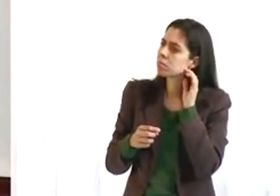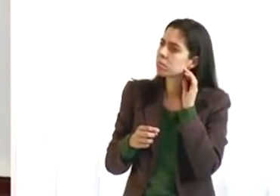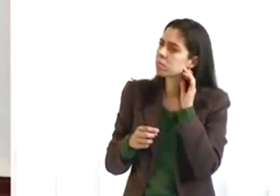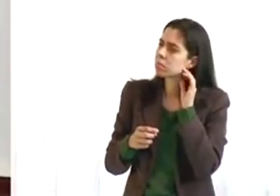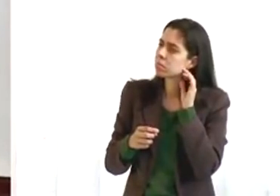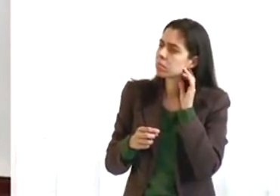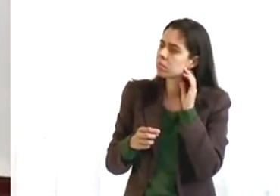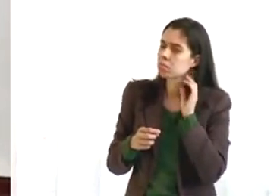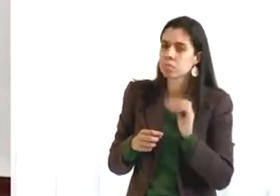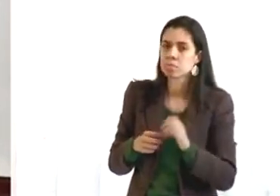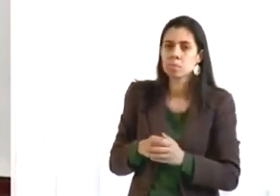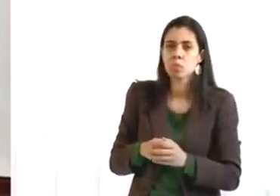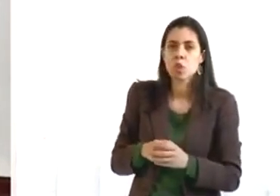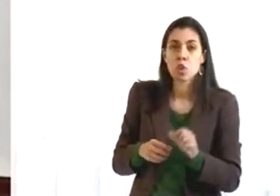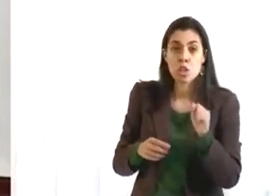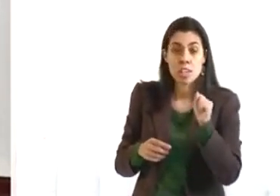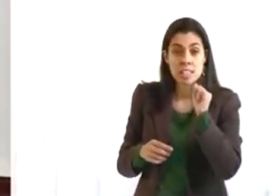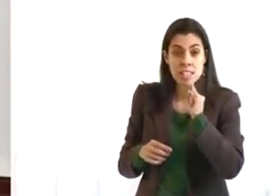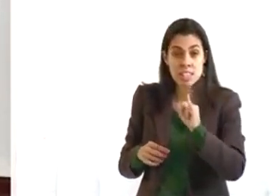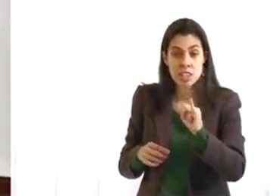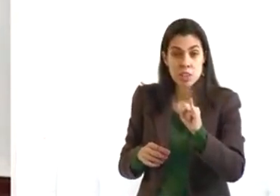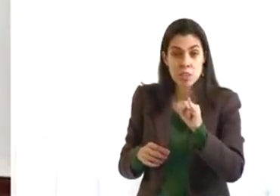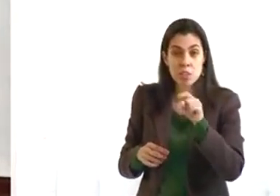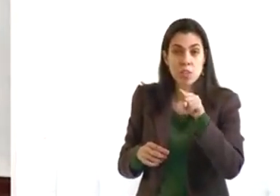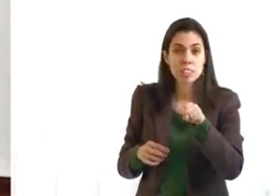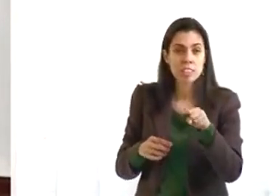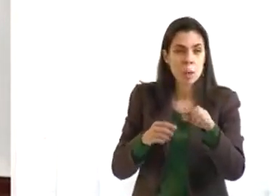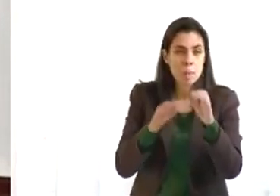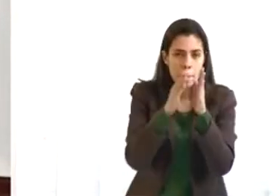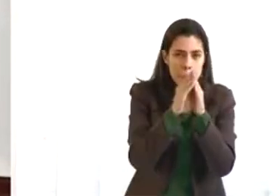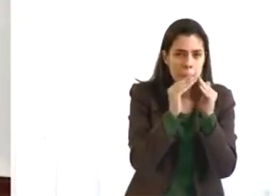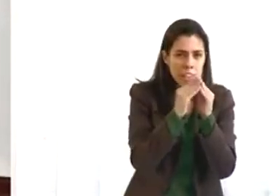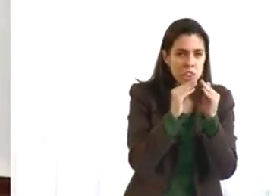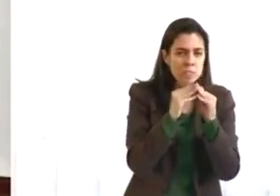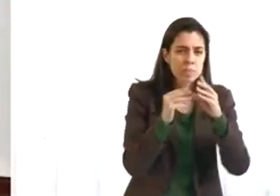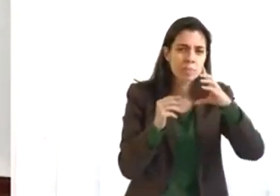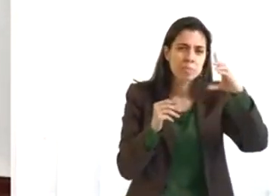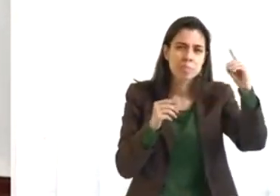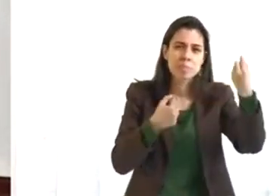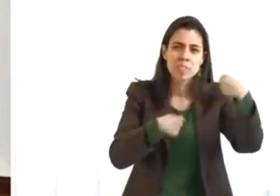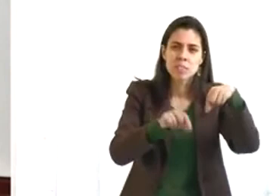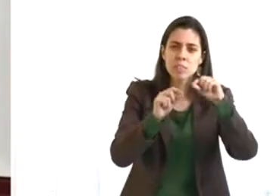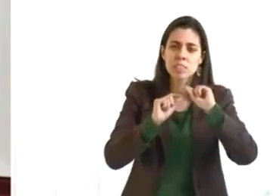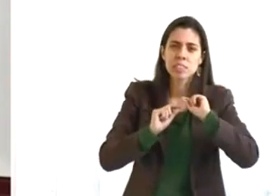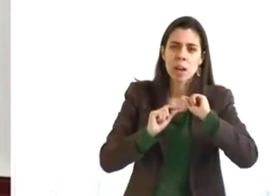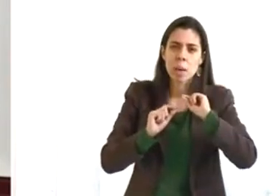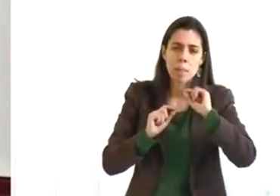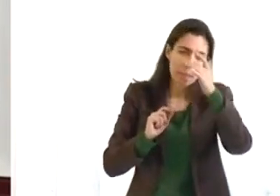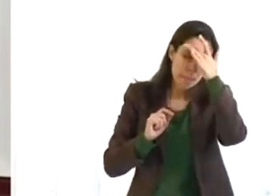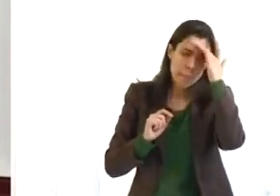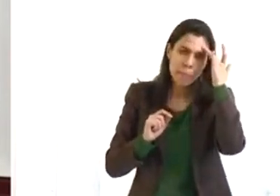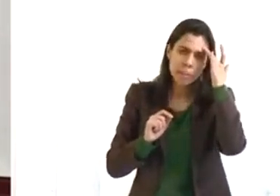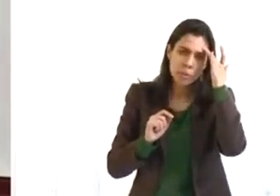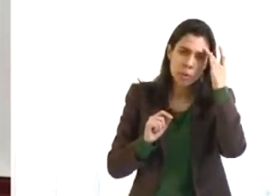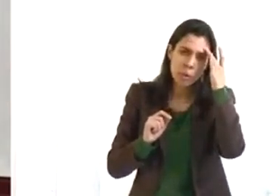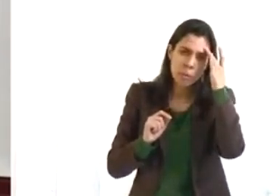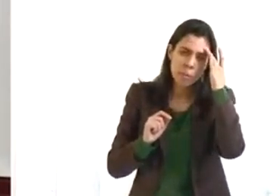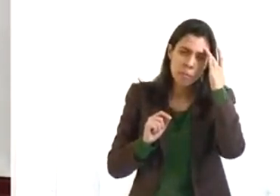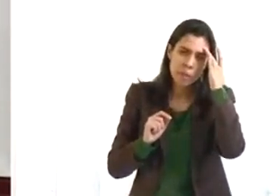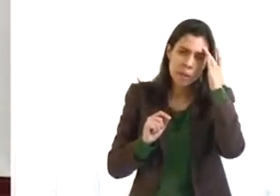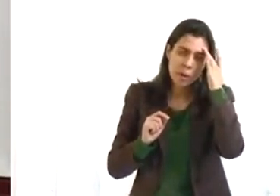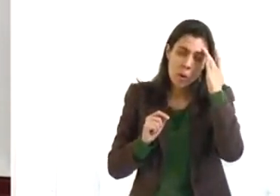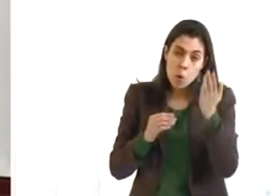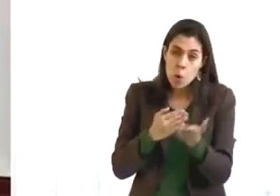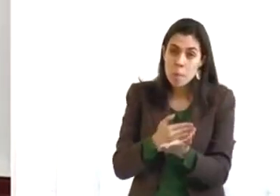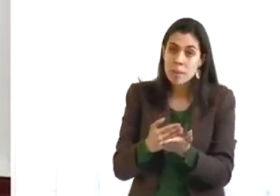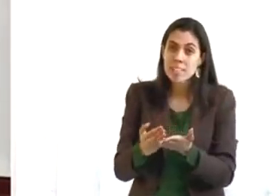aí Priscila e Áquila perceberam que Apolo precisava ser orientado mais na palavra. O que Priscila e Áquila faz? Pega Apolo,